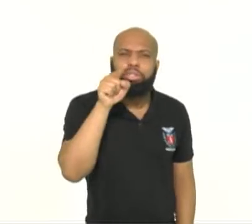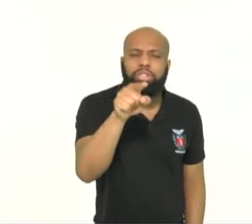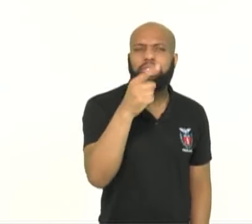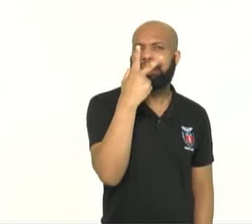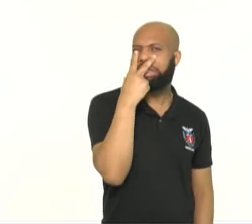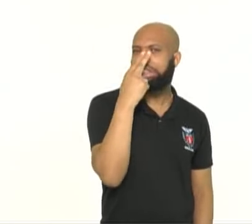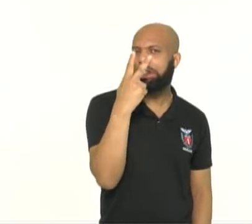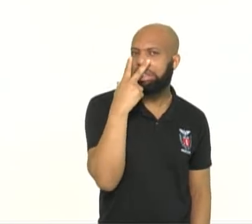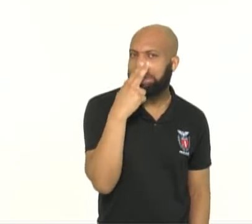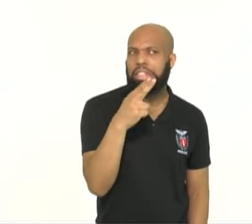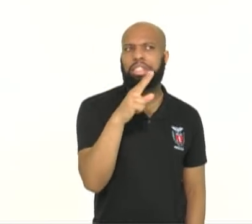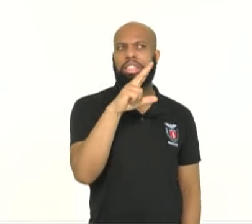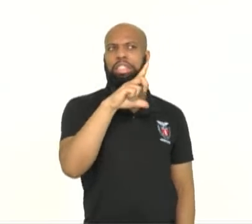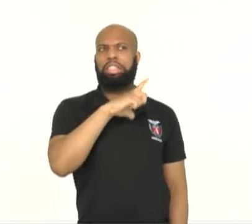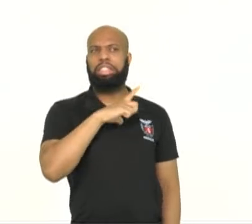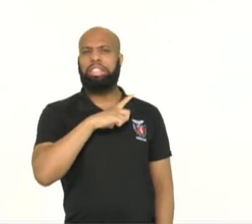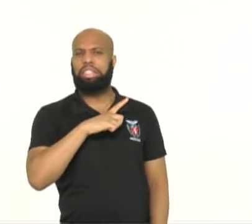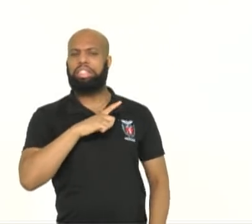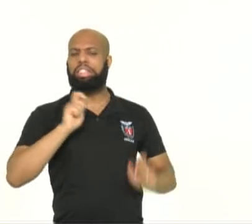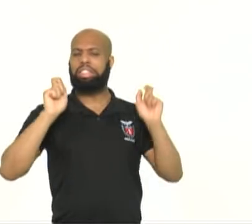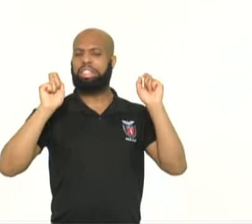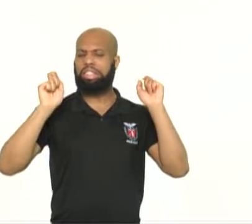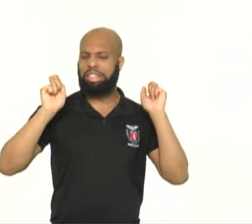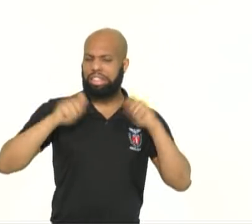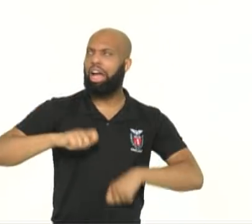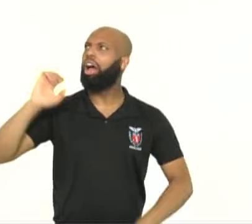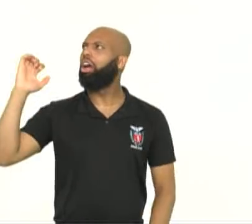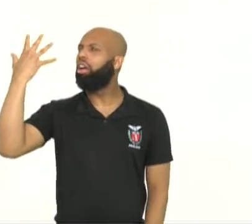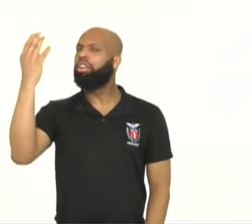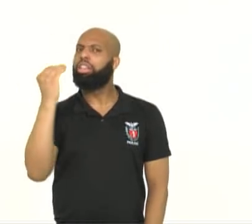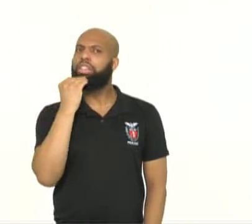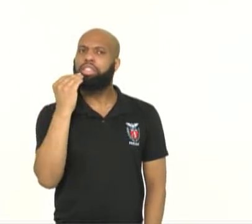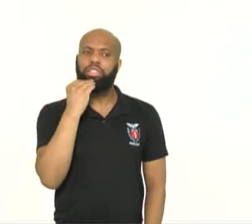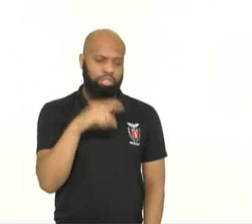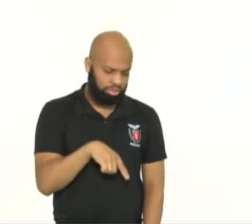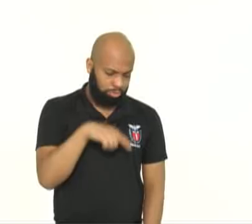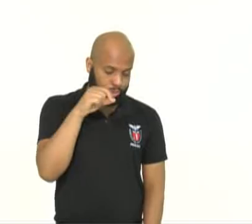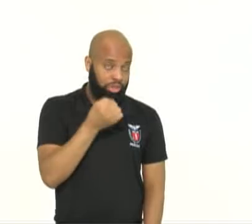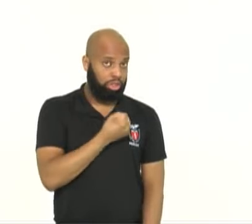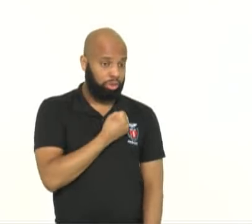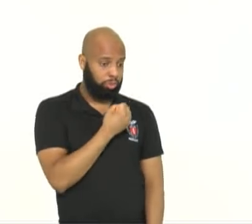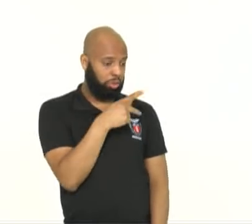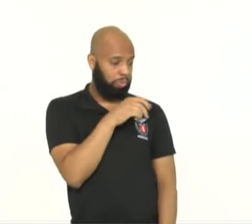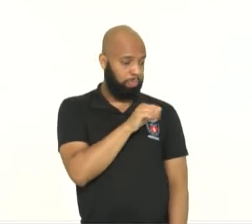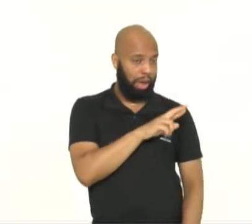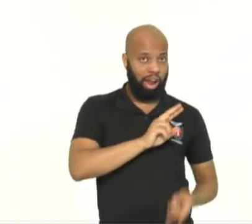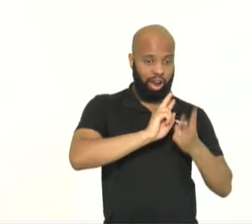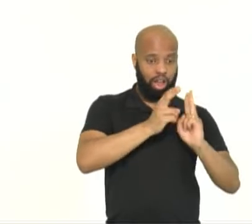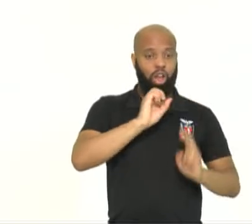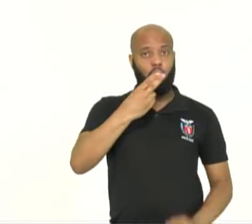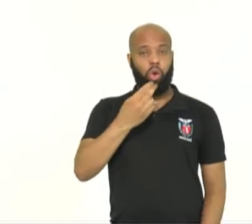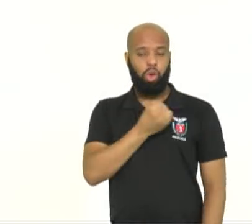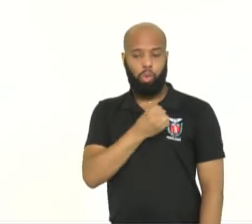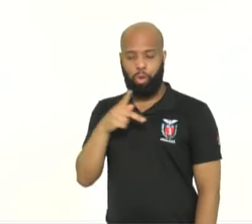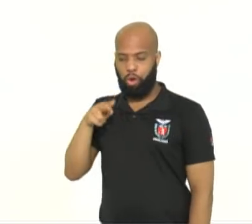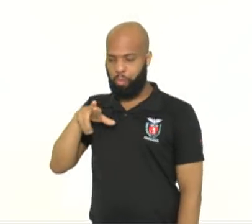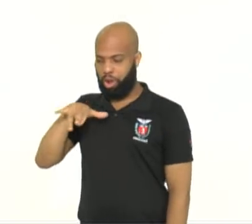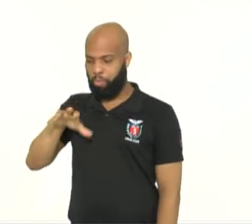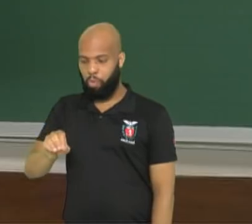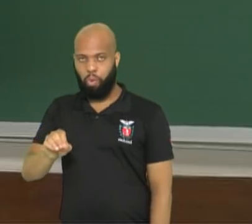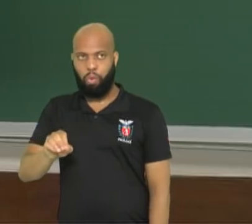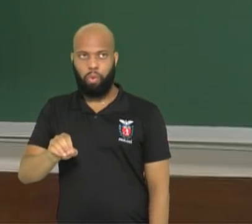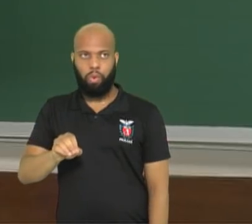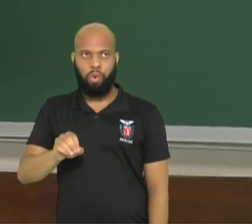acha que é mais provável ser sorteado um número par ou um número primo? Olha lá, um